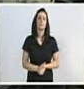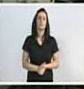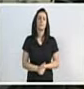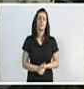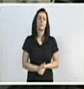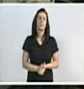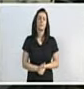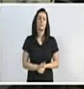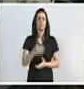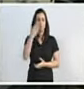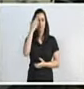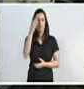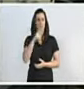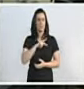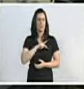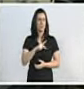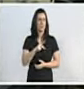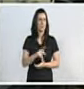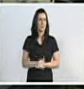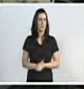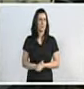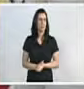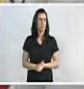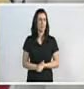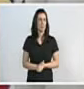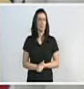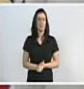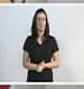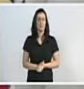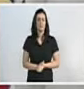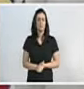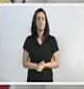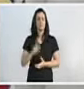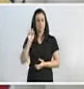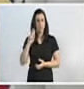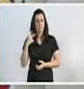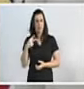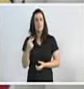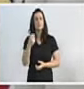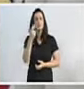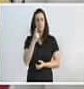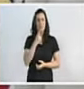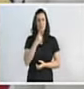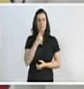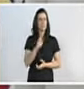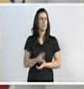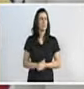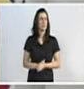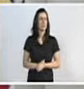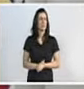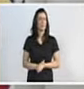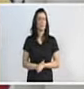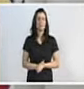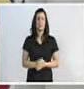Obrigado, presidente, senhoras e senhores, senhores vereadores, senhora vereadora, plateia que aqui